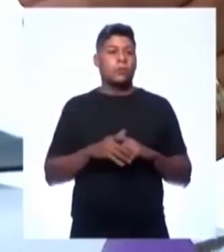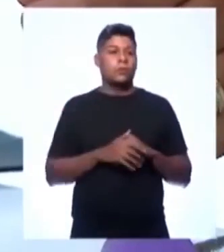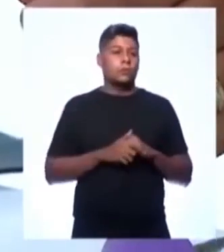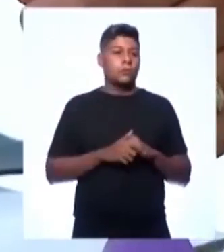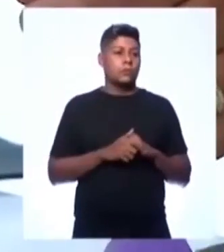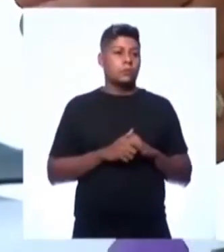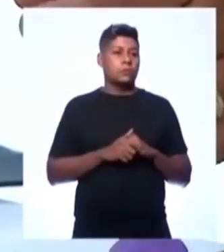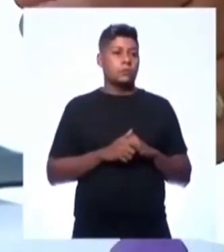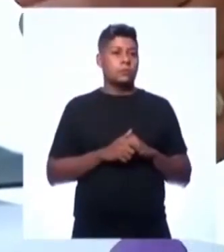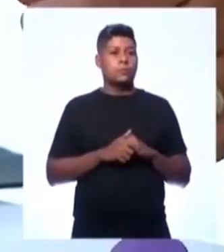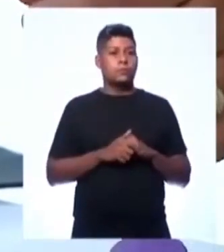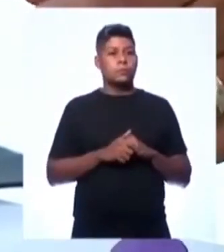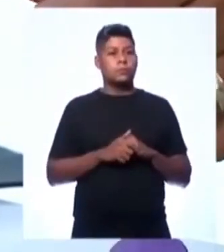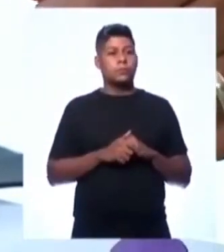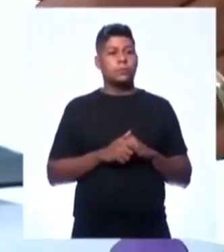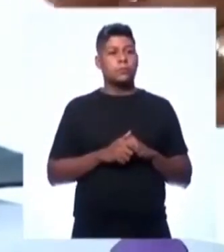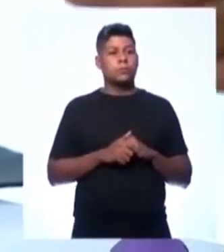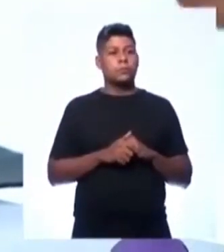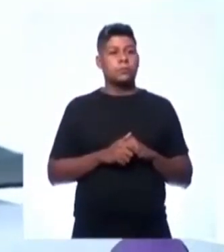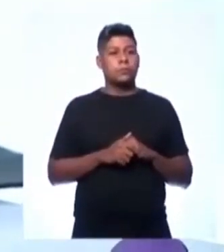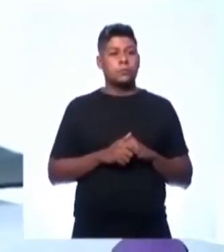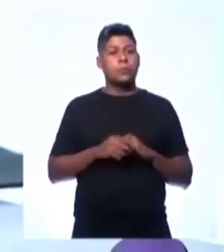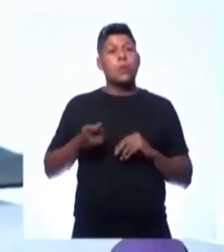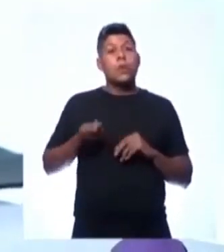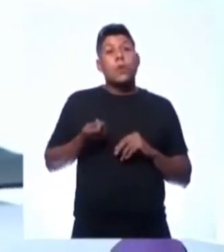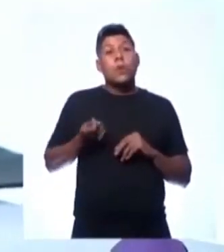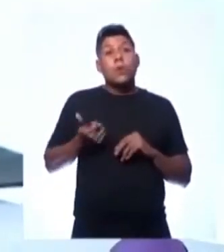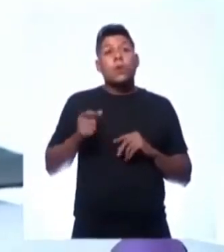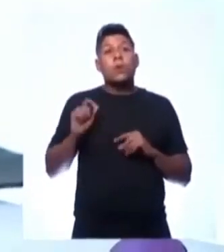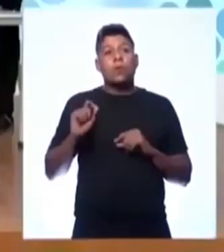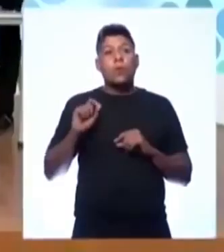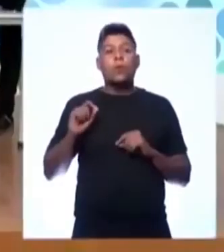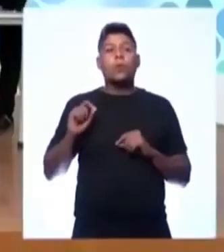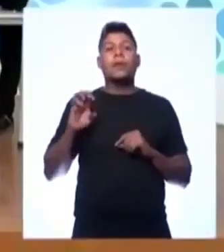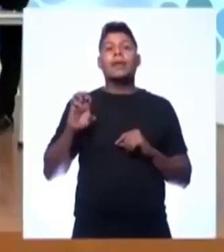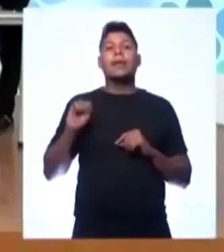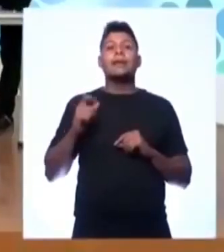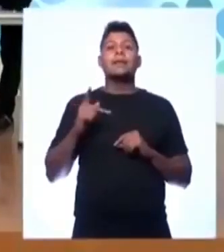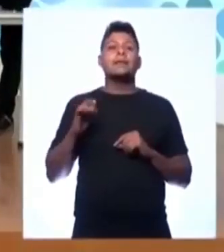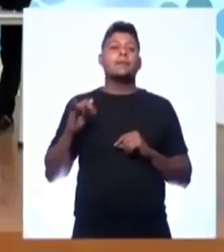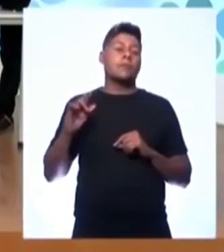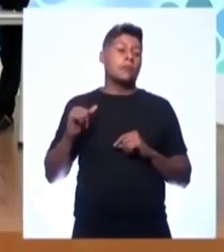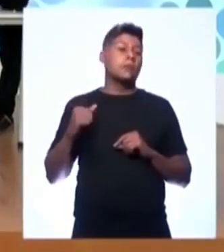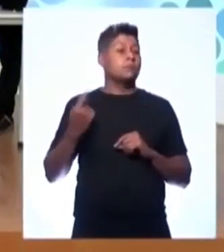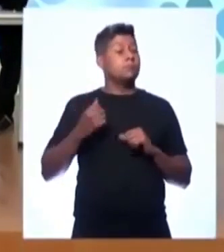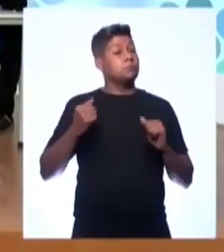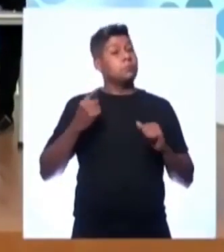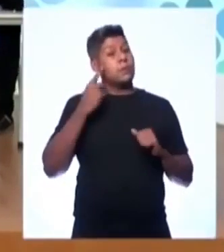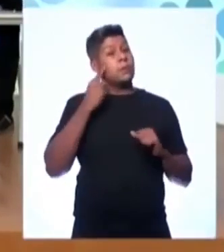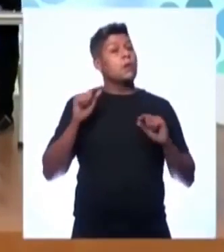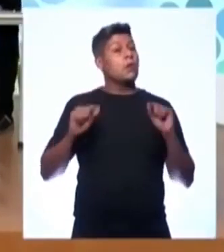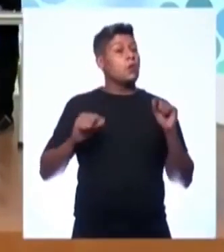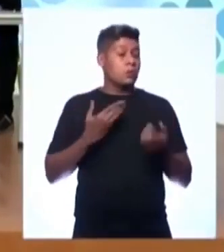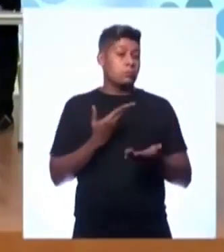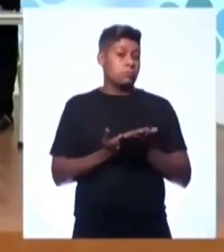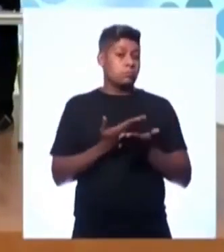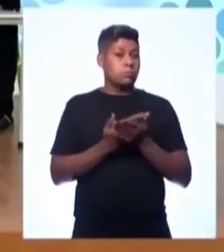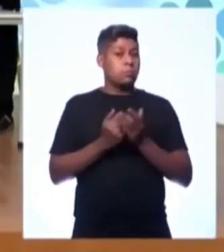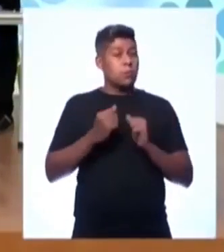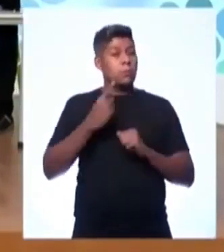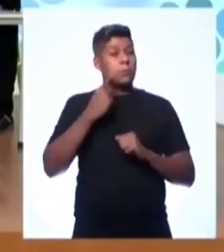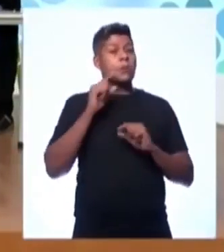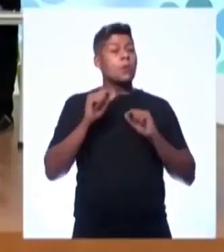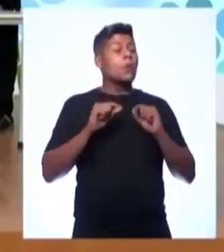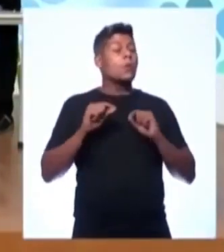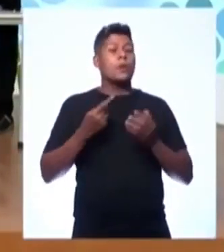aí. Legal. Já está quase uma espira aqui, né? Espírito. Bom, a gente também pode pensar, né, para o estudante, você pode pensar o